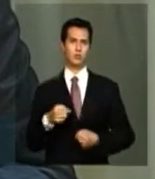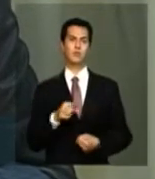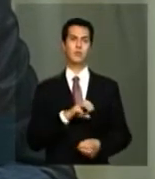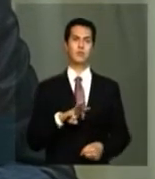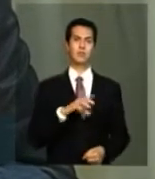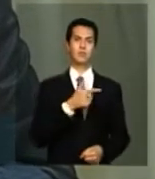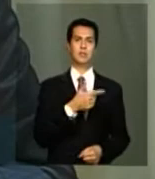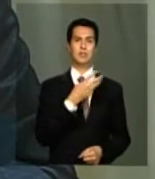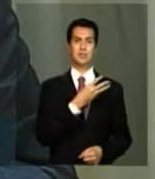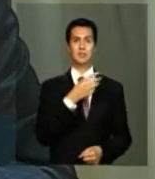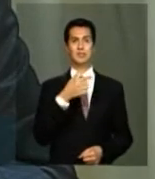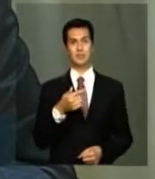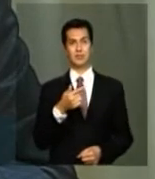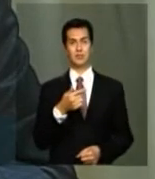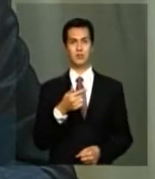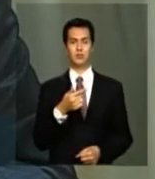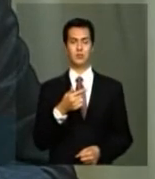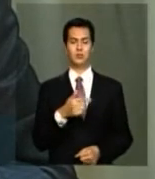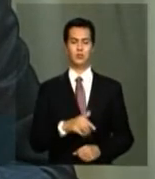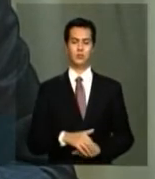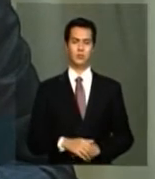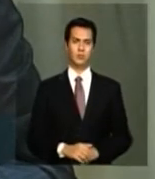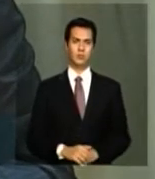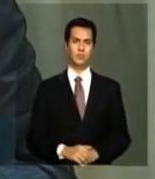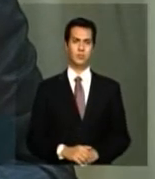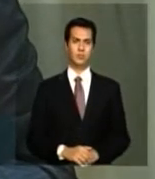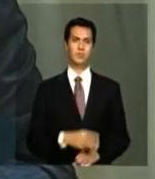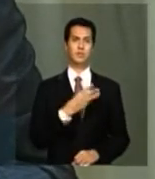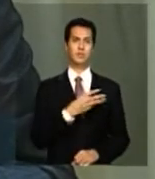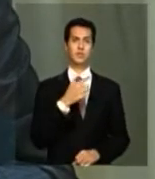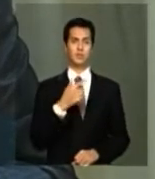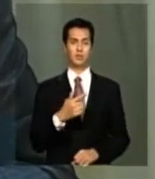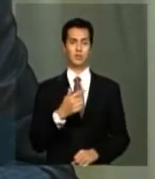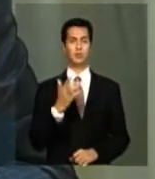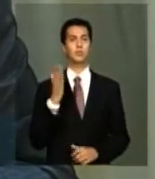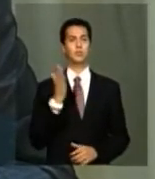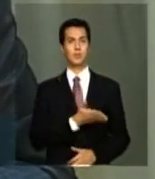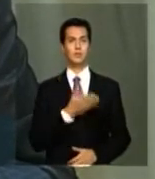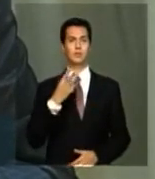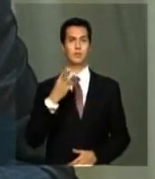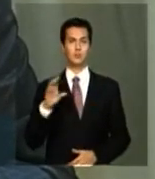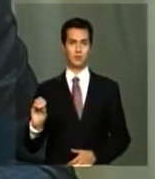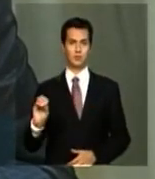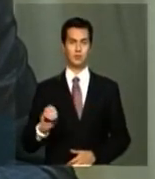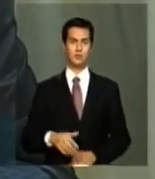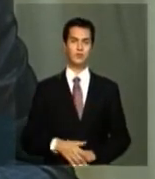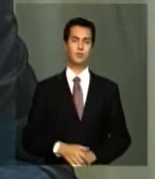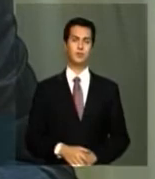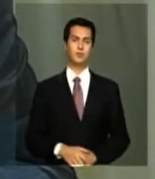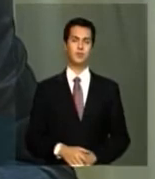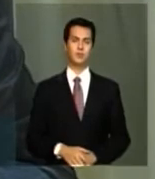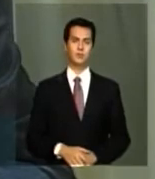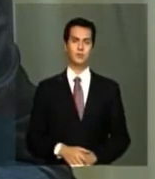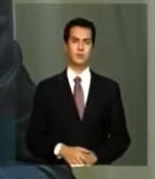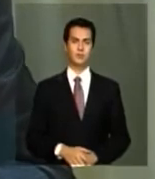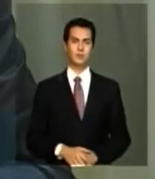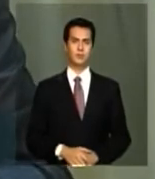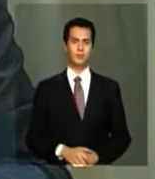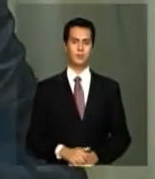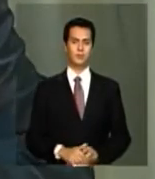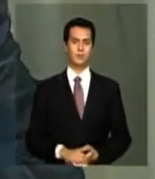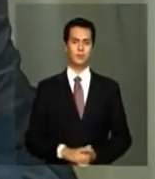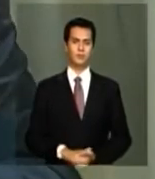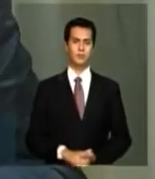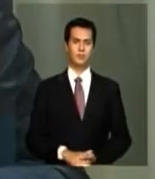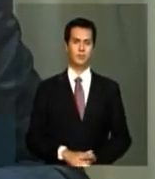para 7 não para 30 37 para 30 tá certo é seria uma redução